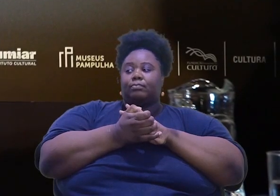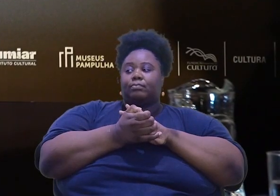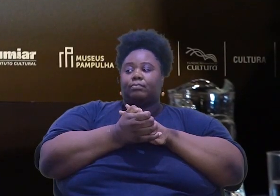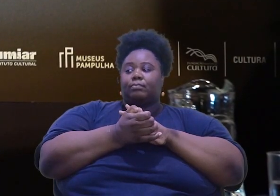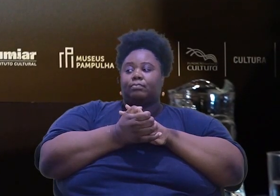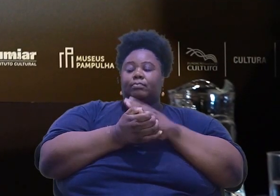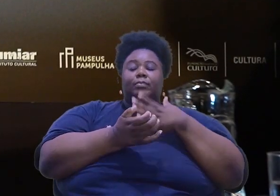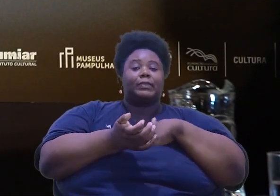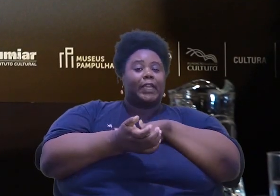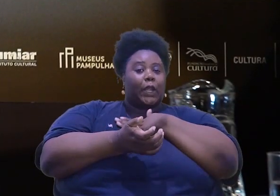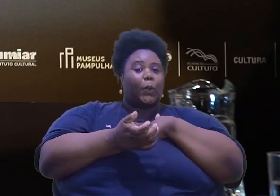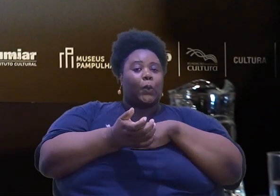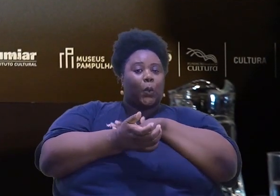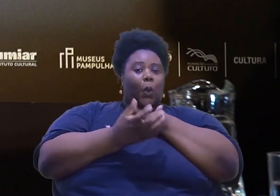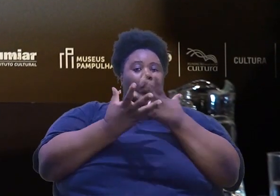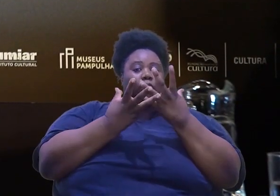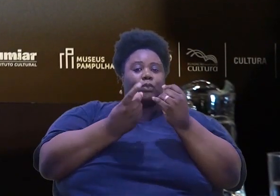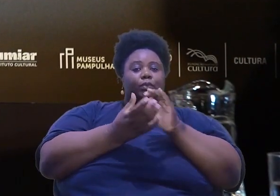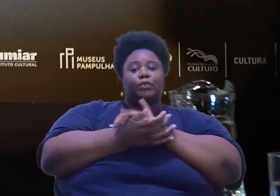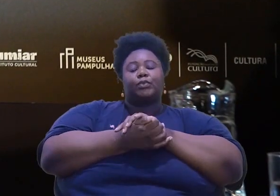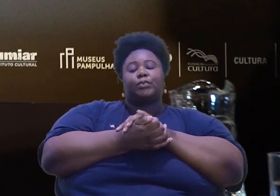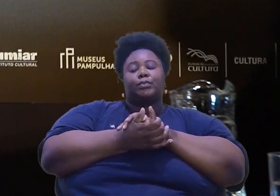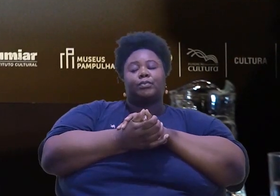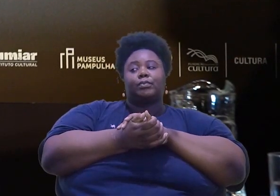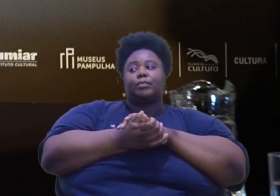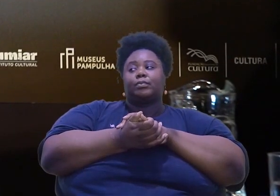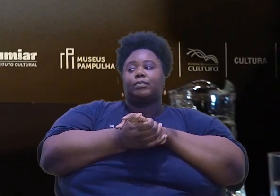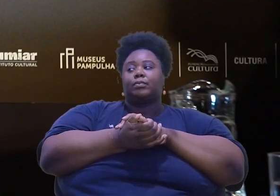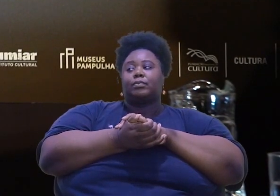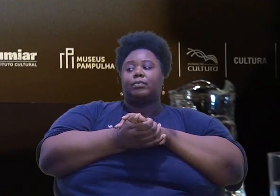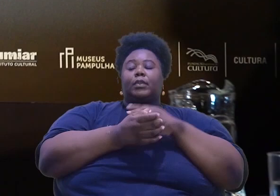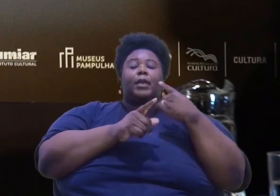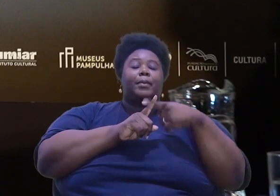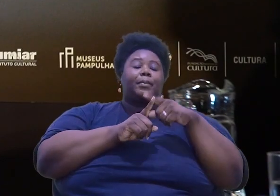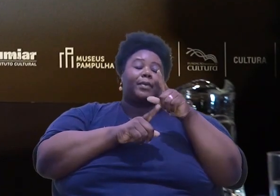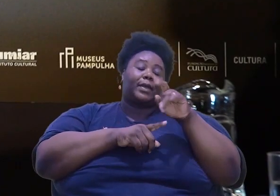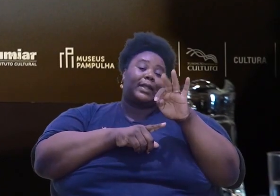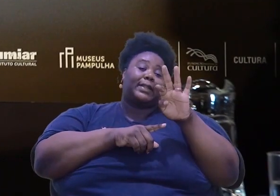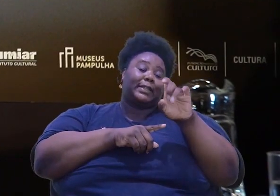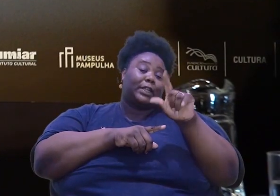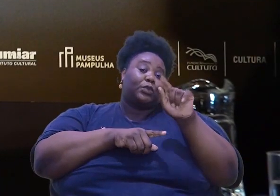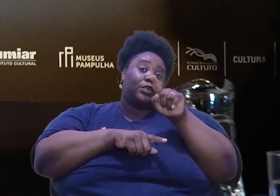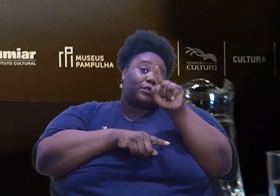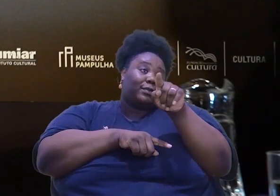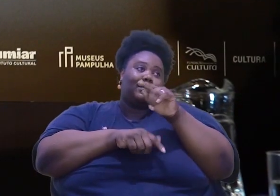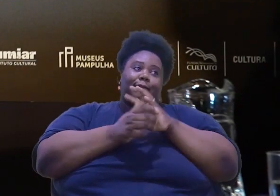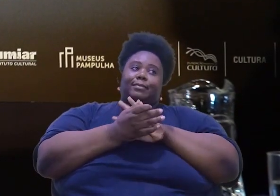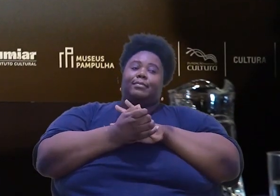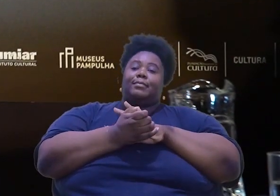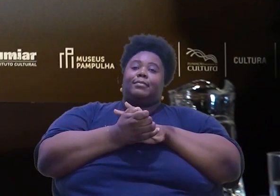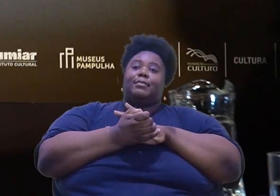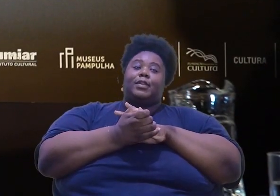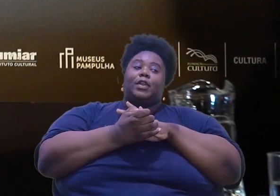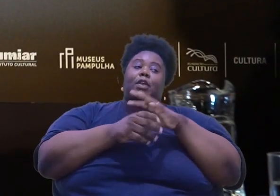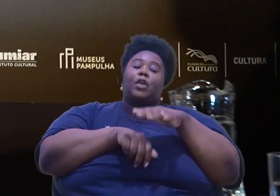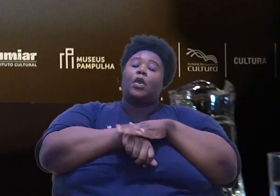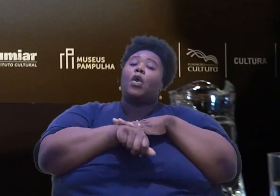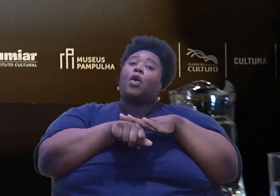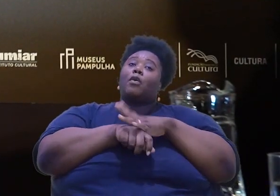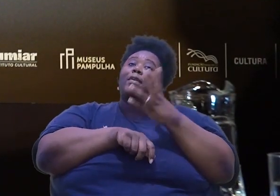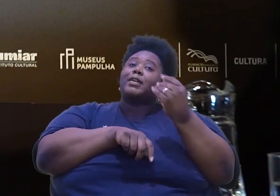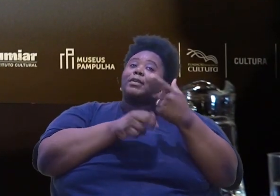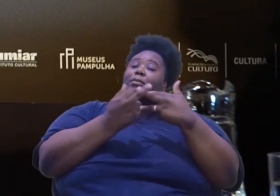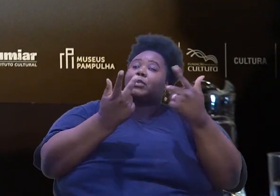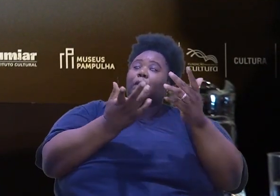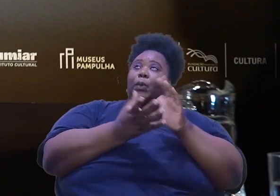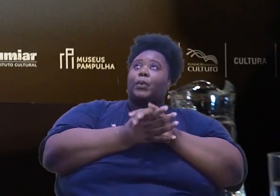eu gosto, né? Eu acho que o jogo literário, porque a literatura você dialoga com muita coisa, né?